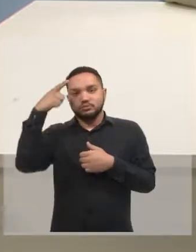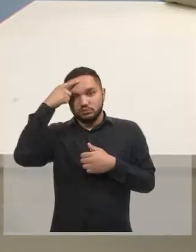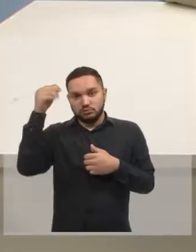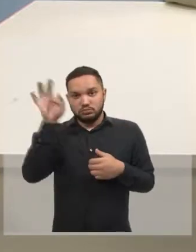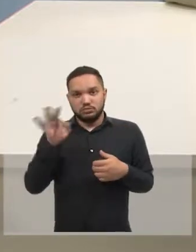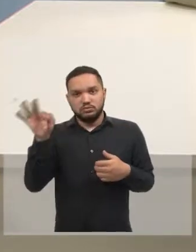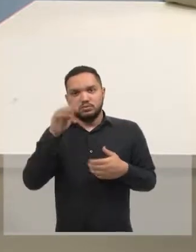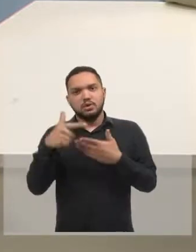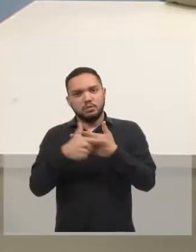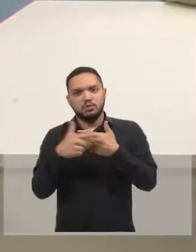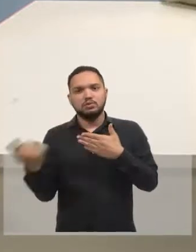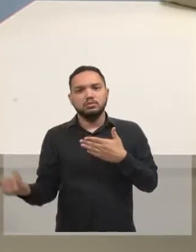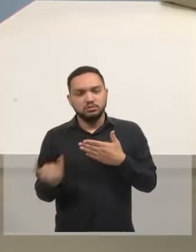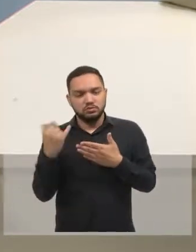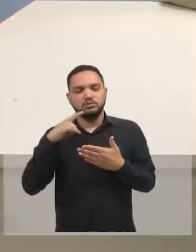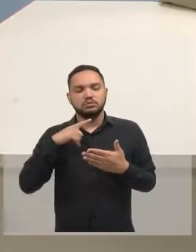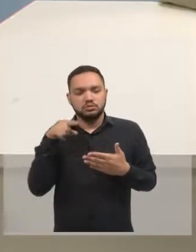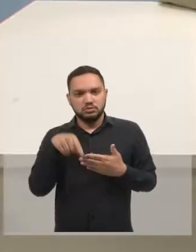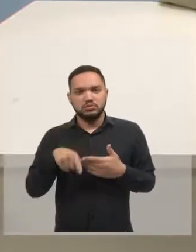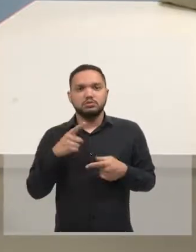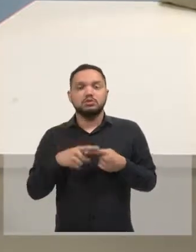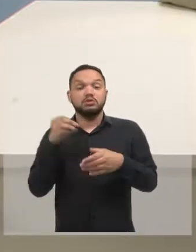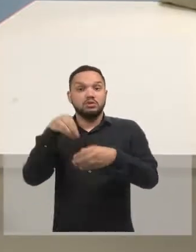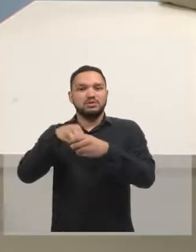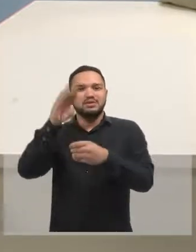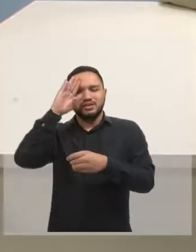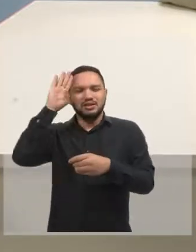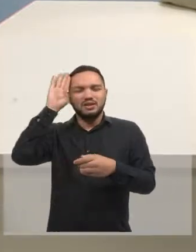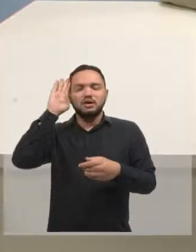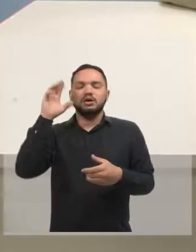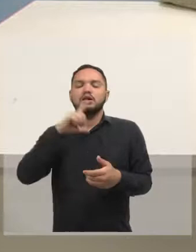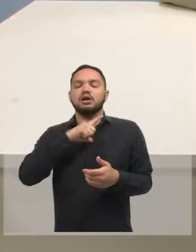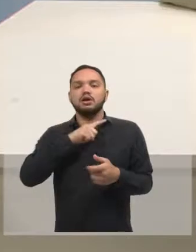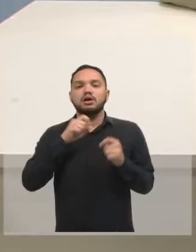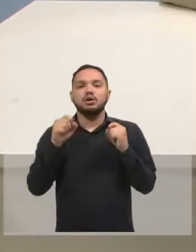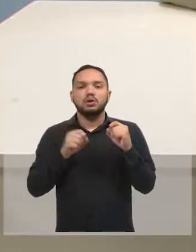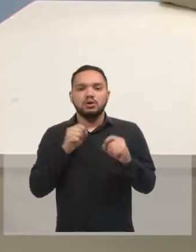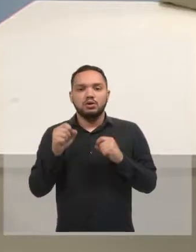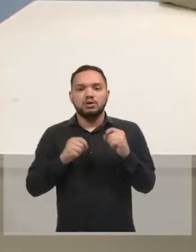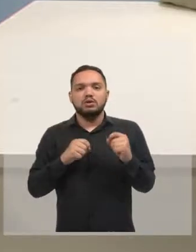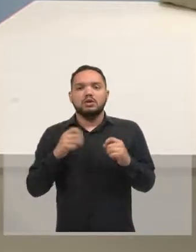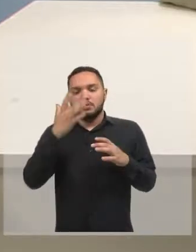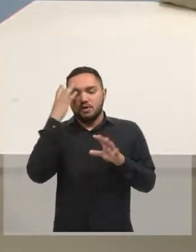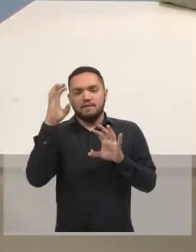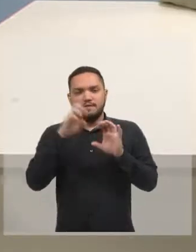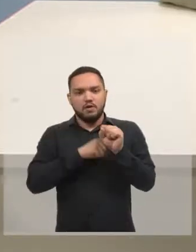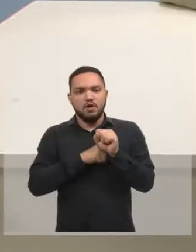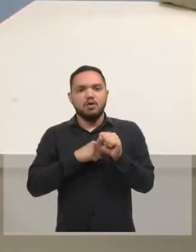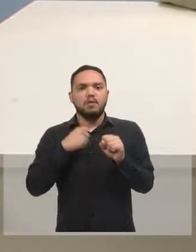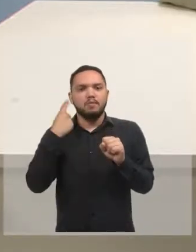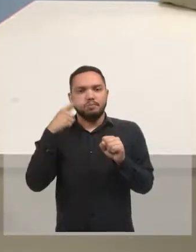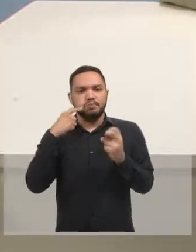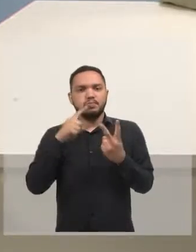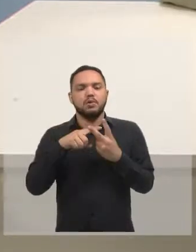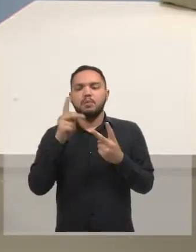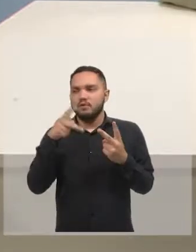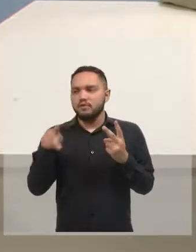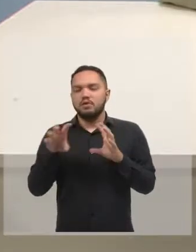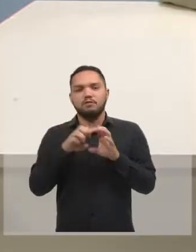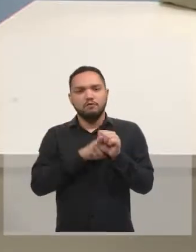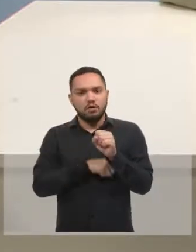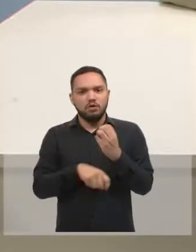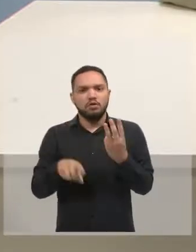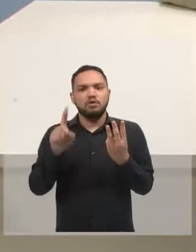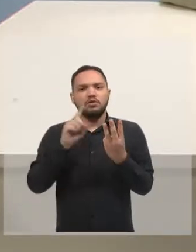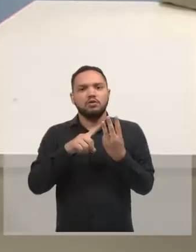papel preponderante, porque é da universidade, da academia, que sai o bom advogado, o excelente